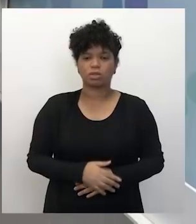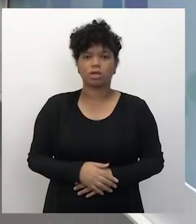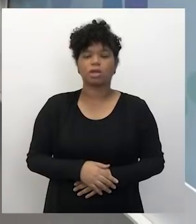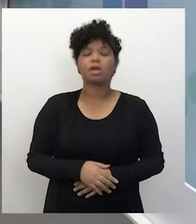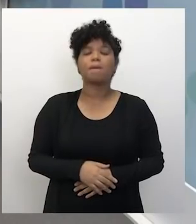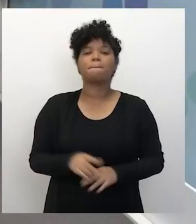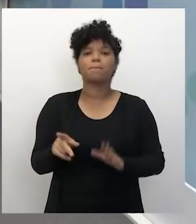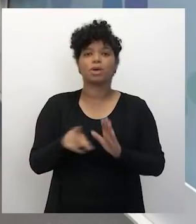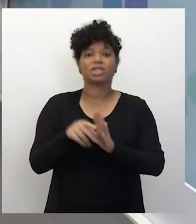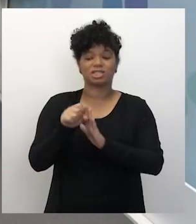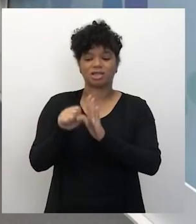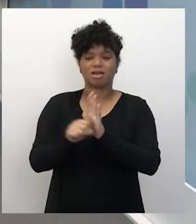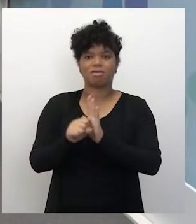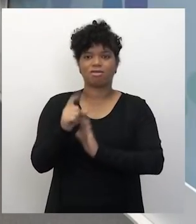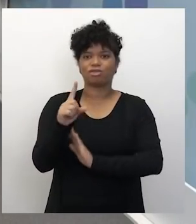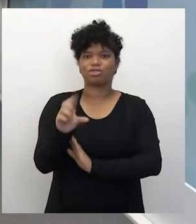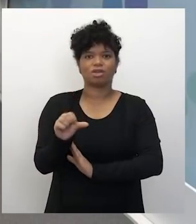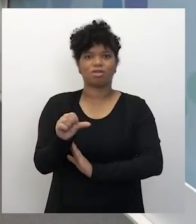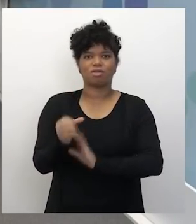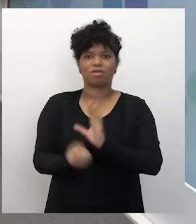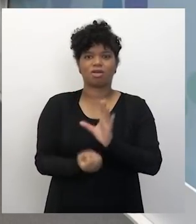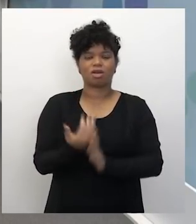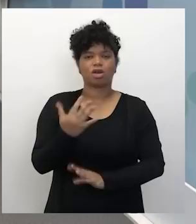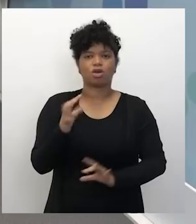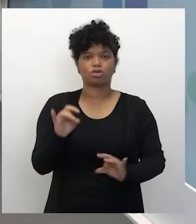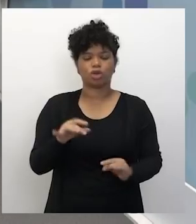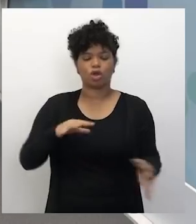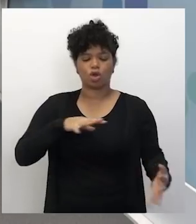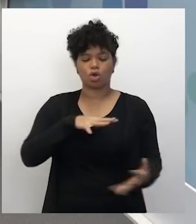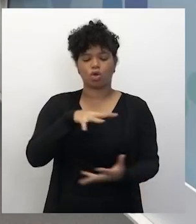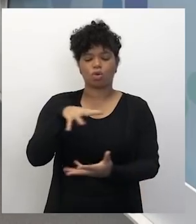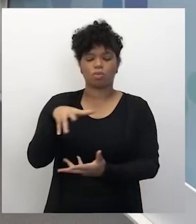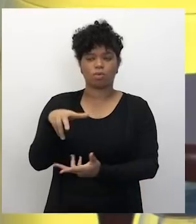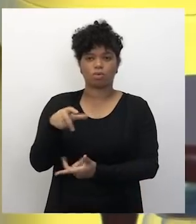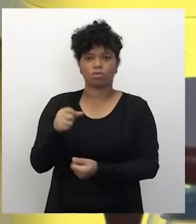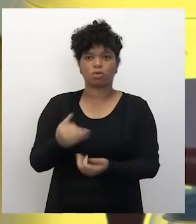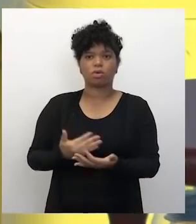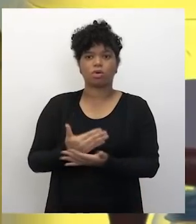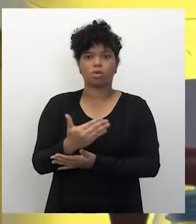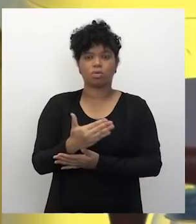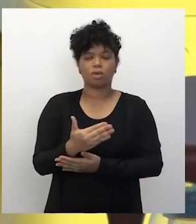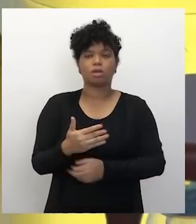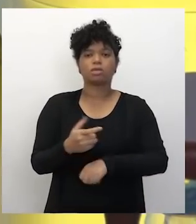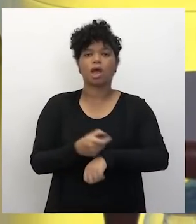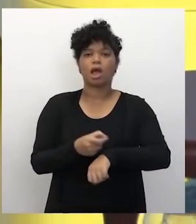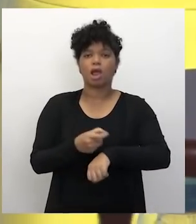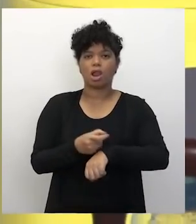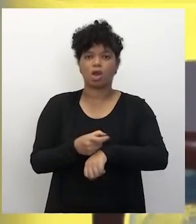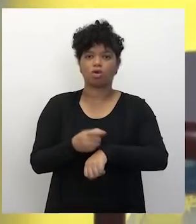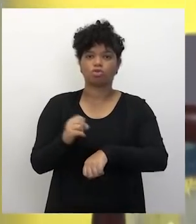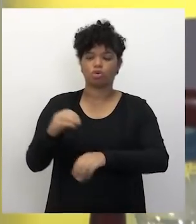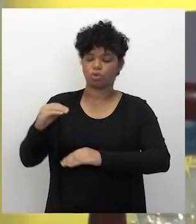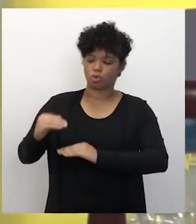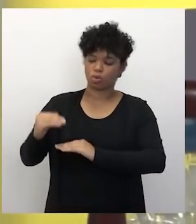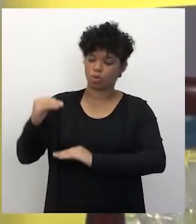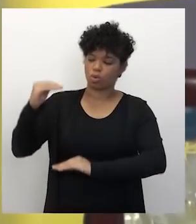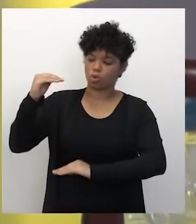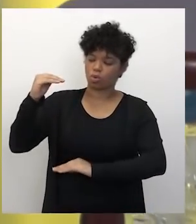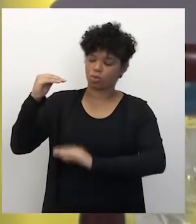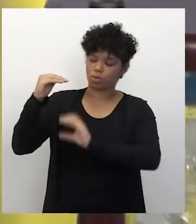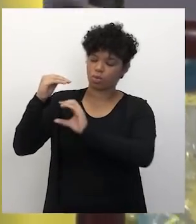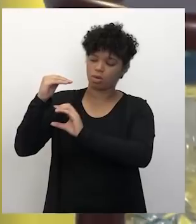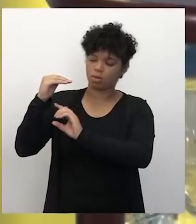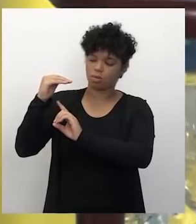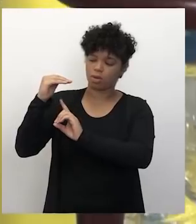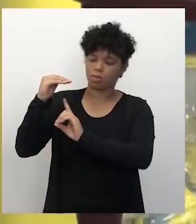XIX. Então, o mundo ele começa a utilizar o relógio desta maneira, como vocês estão vendo, ele